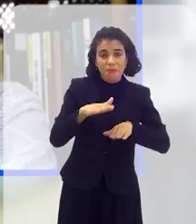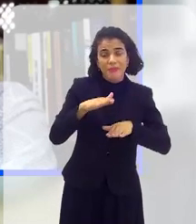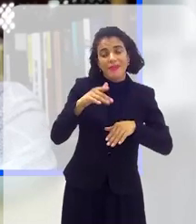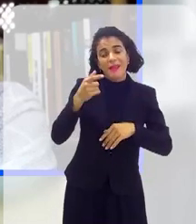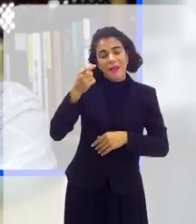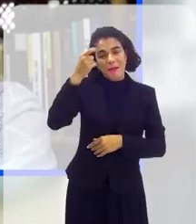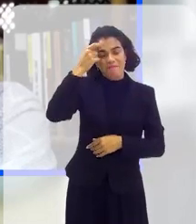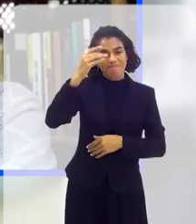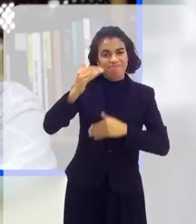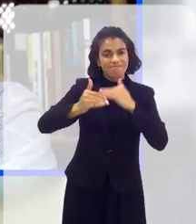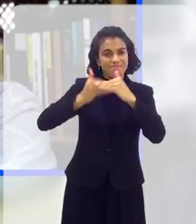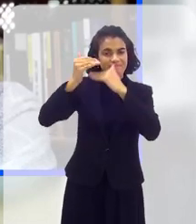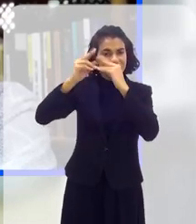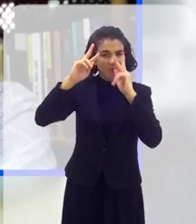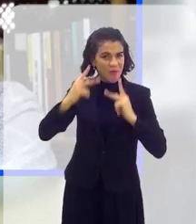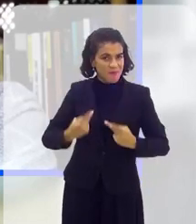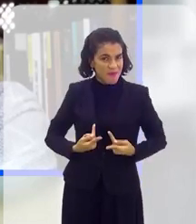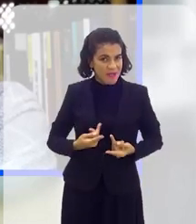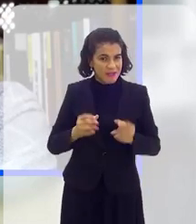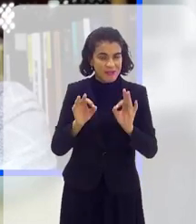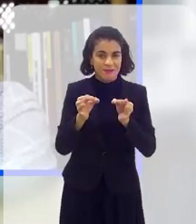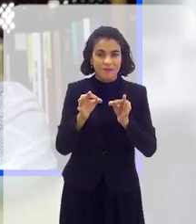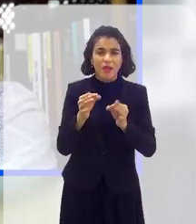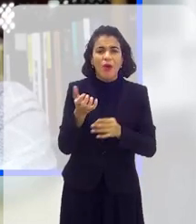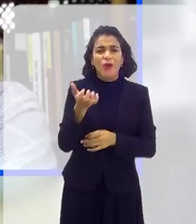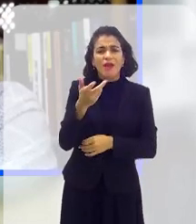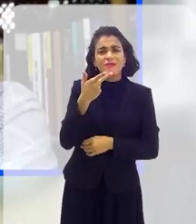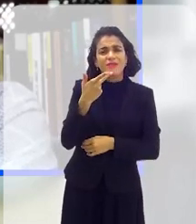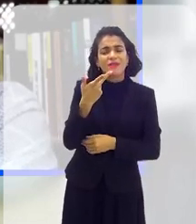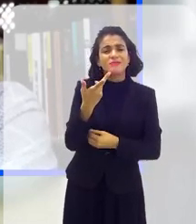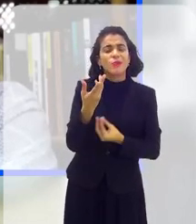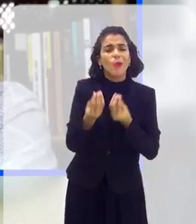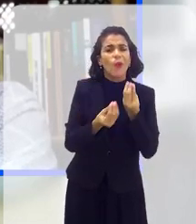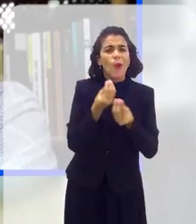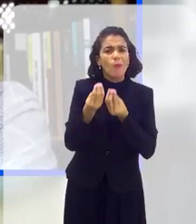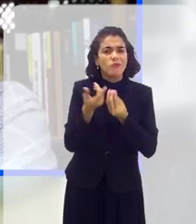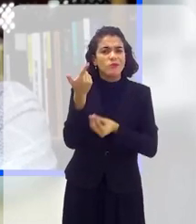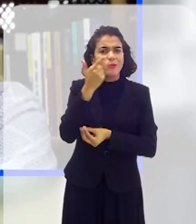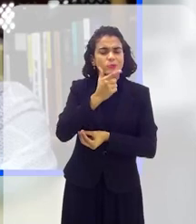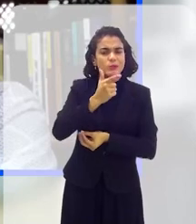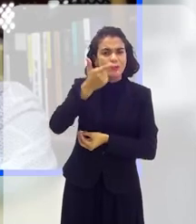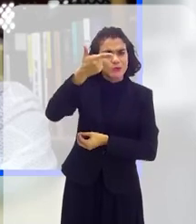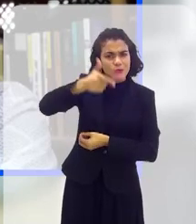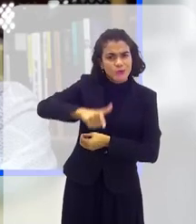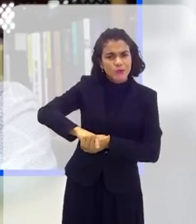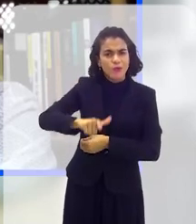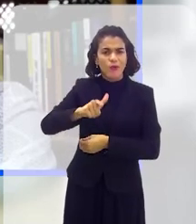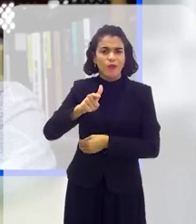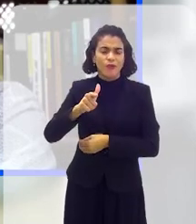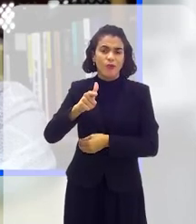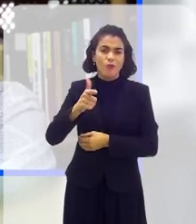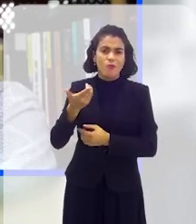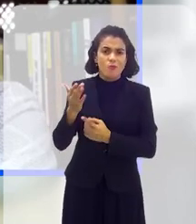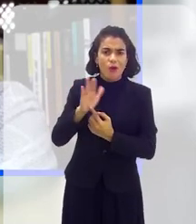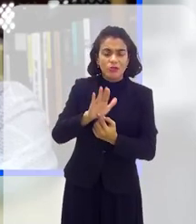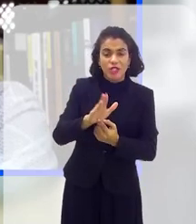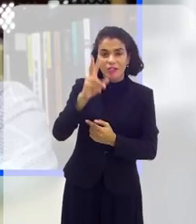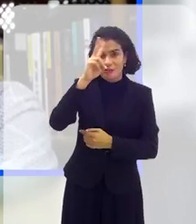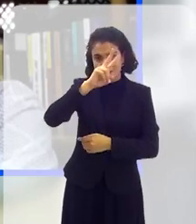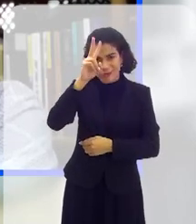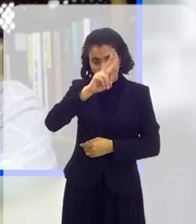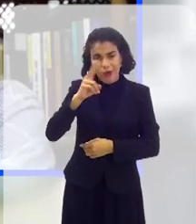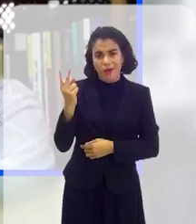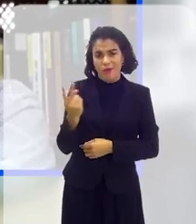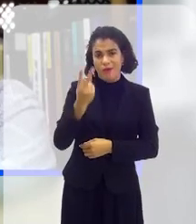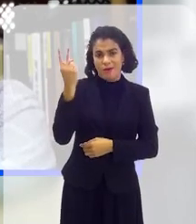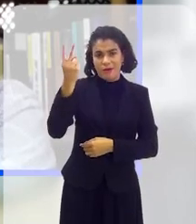também aí da evolução, da maturidade do ser humano, né? E eu queria que você falasse como é que você resgatou